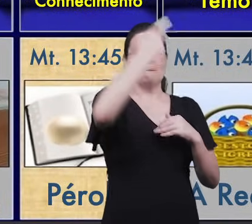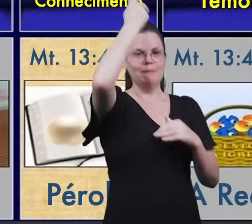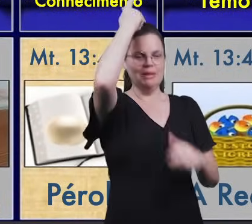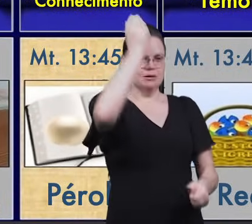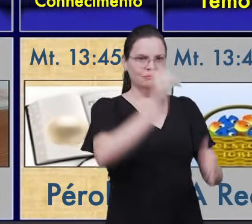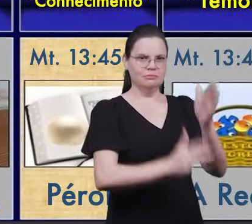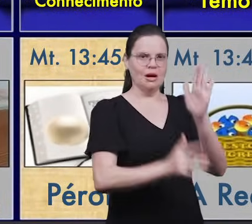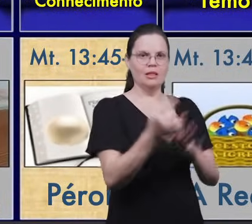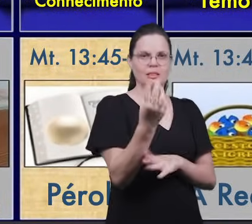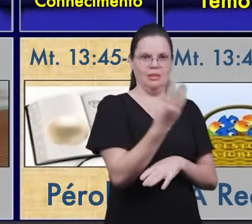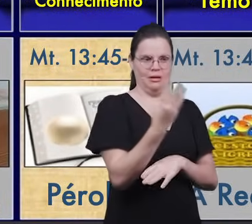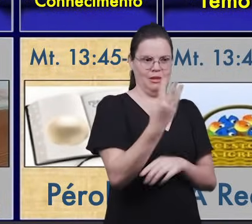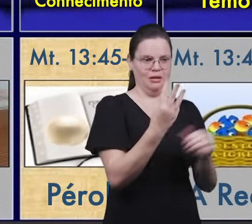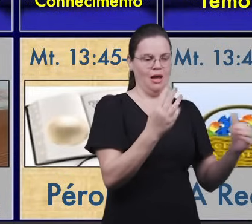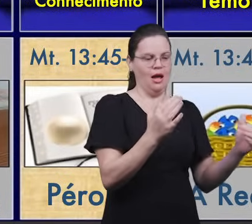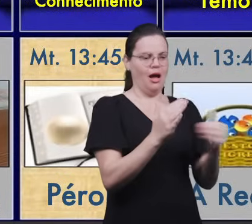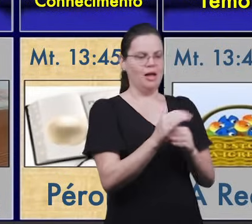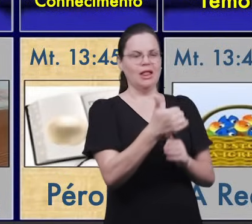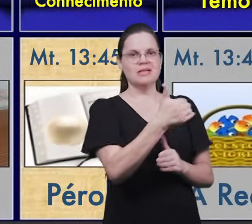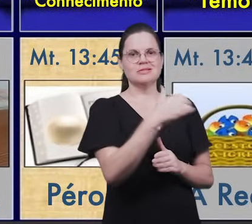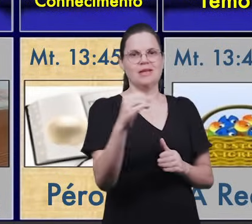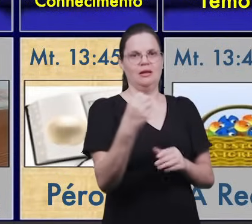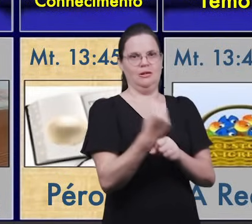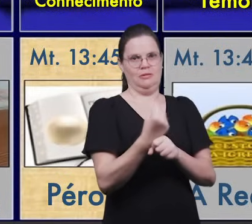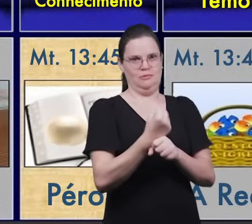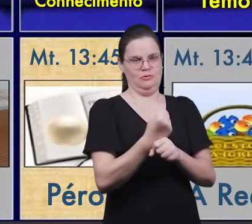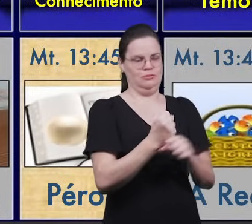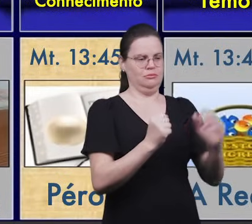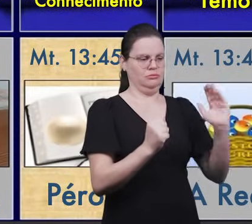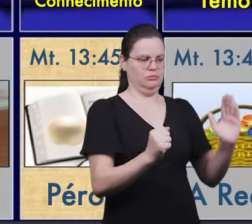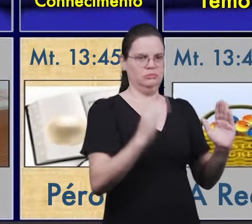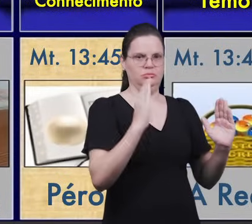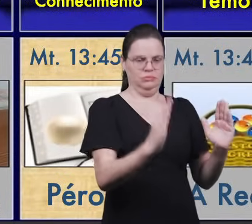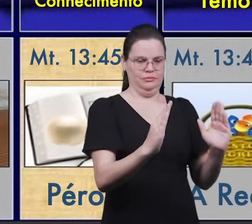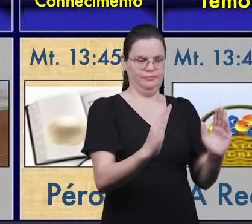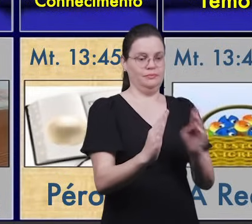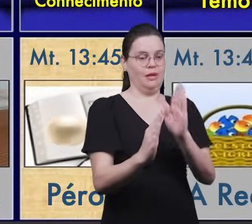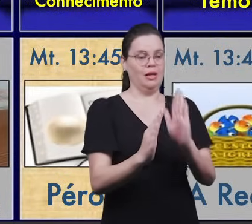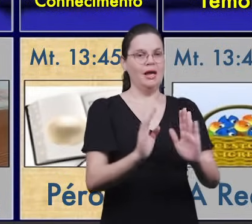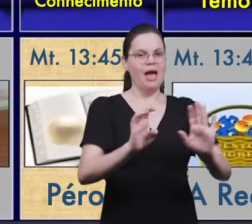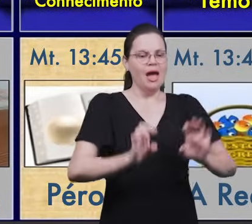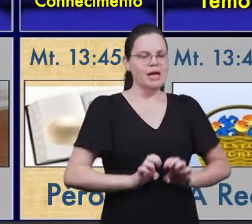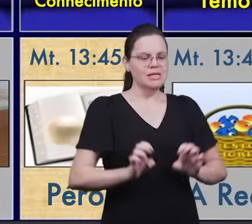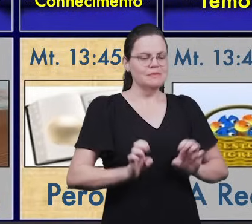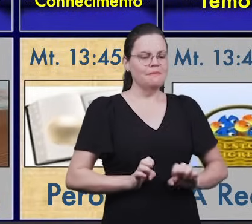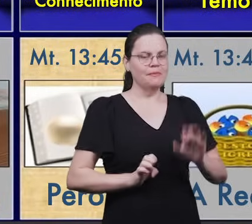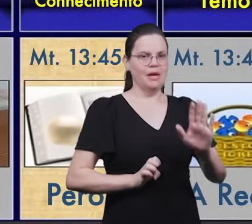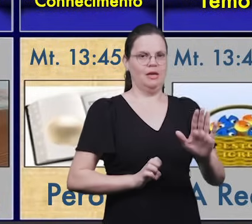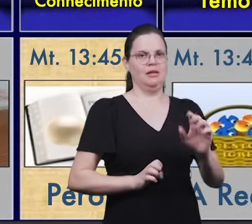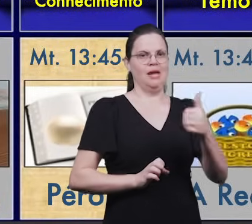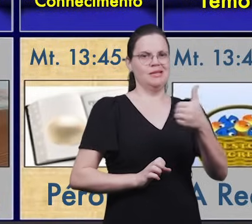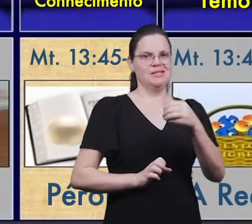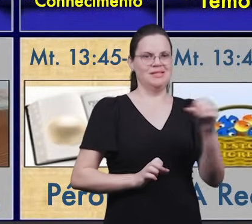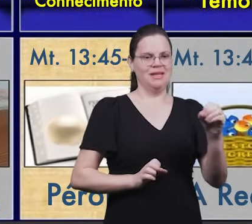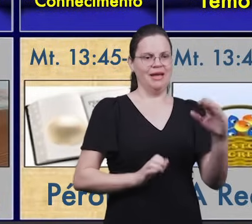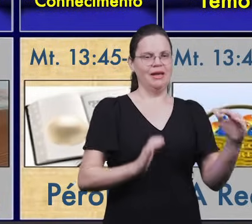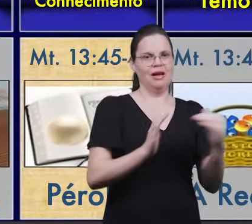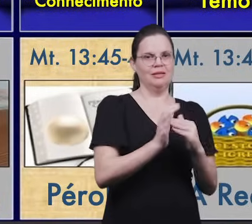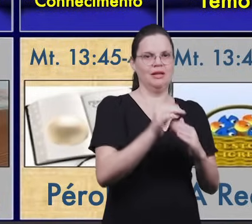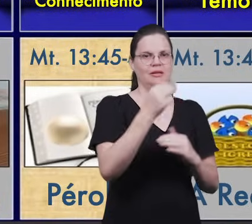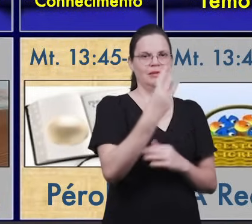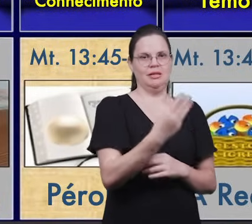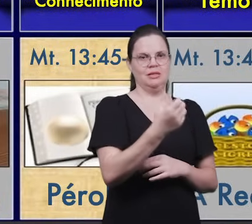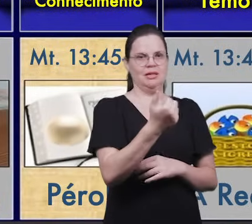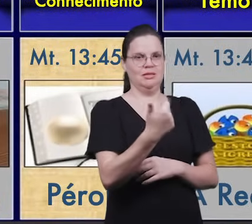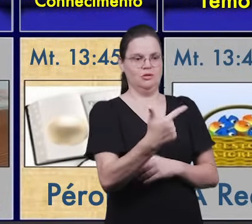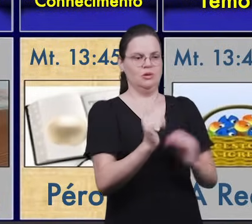ano 100. Então, aqui fala da primeira igreja. Esmirna vai do 100 até o 312, é